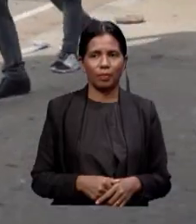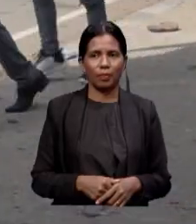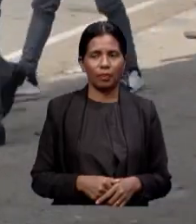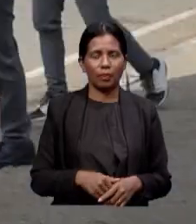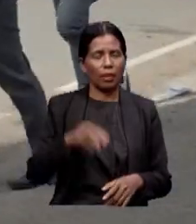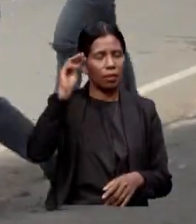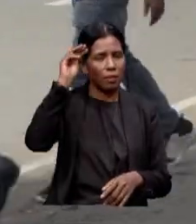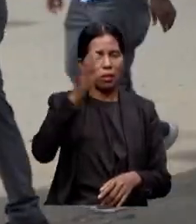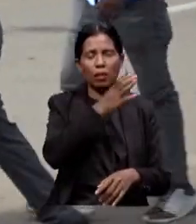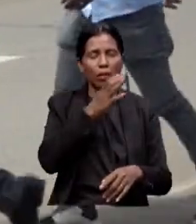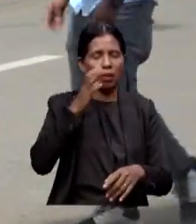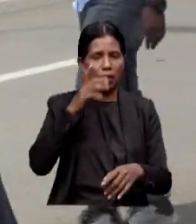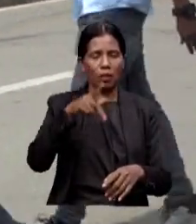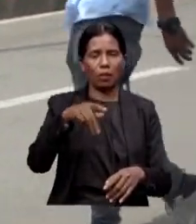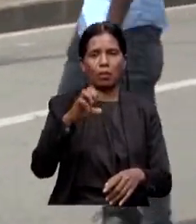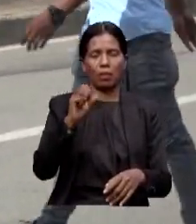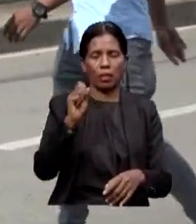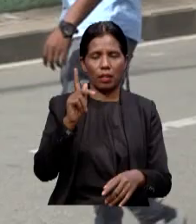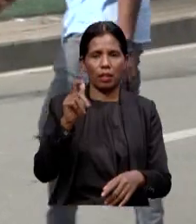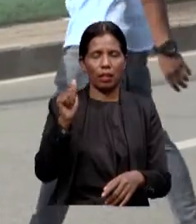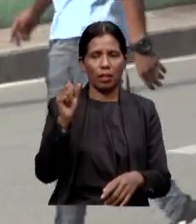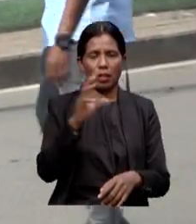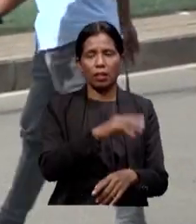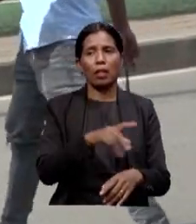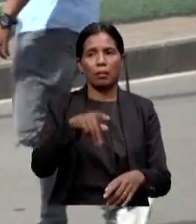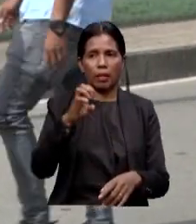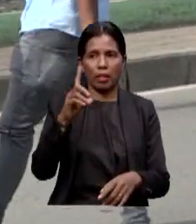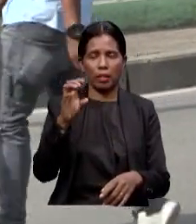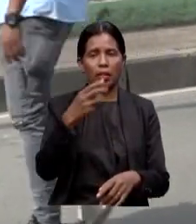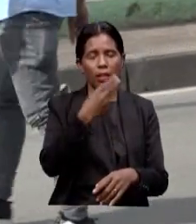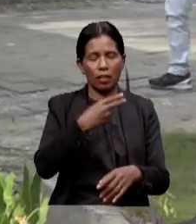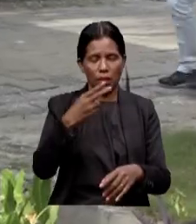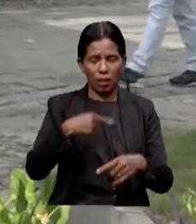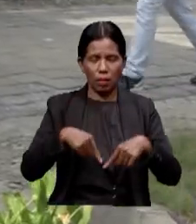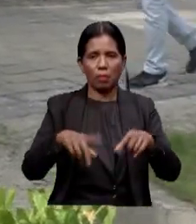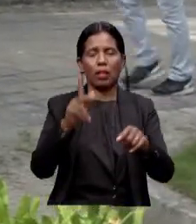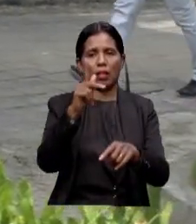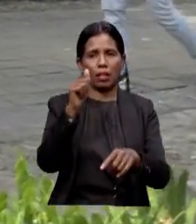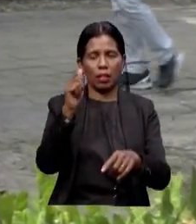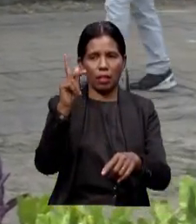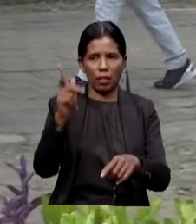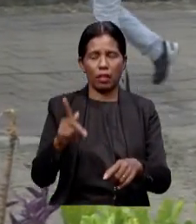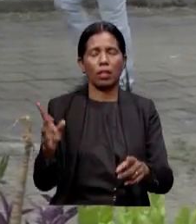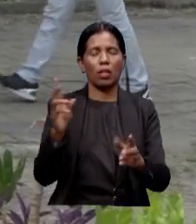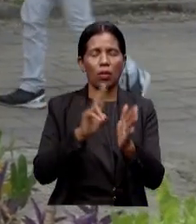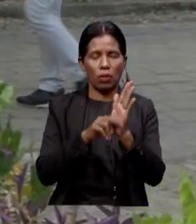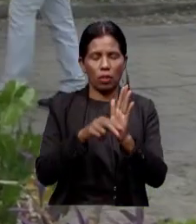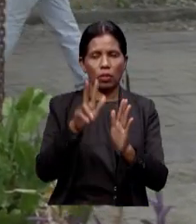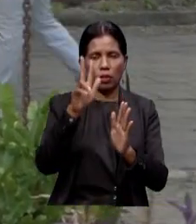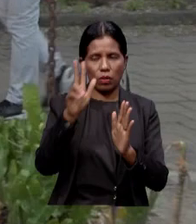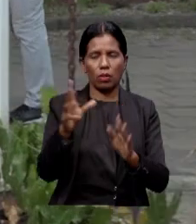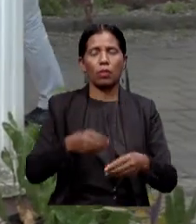Ministro da Agricultura no Pescas, Pedro dos Reis Quintané, presta ninha declaração e a Comissão Anticorrupção CAC. Durante horas tolo roubalum, presta